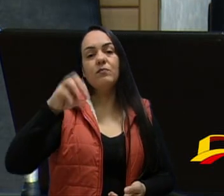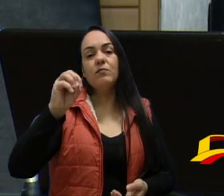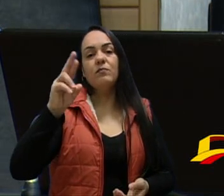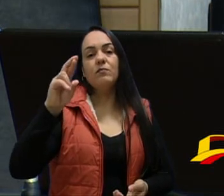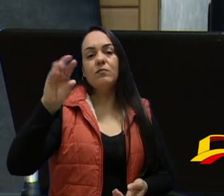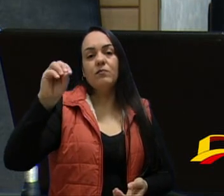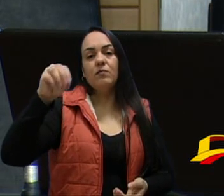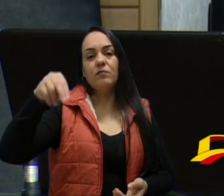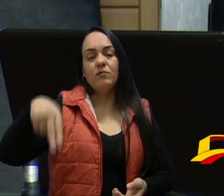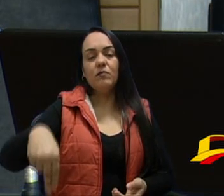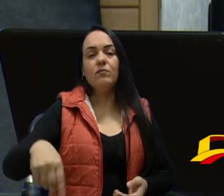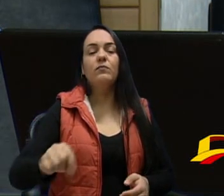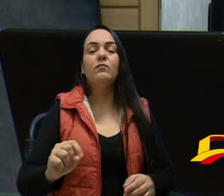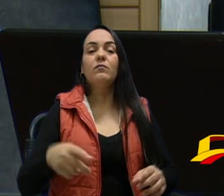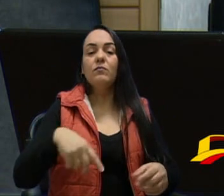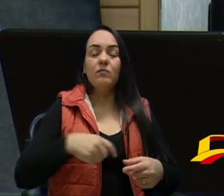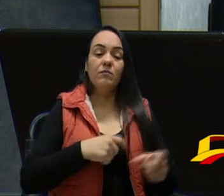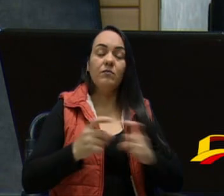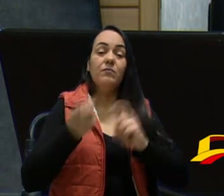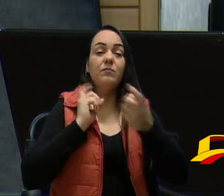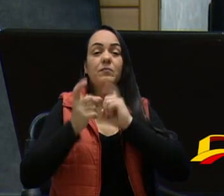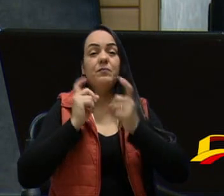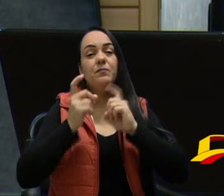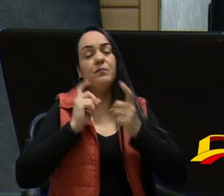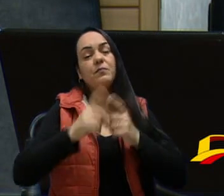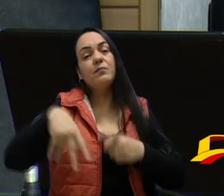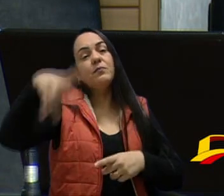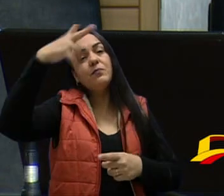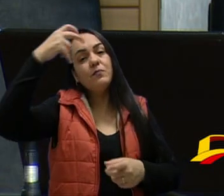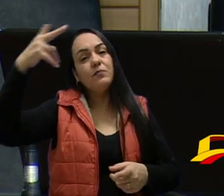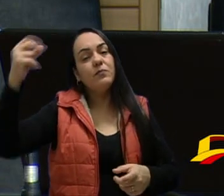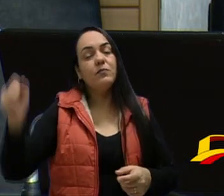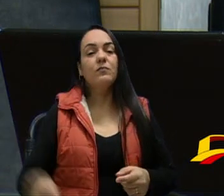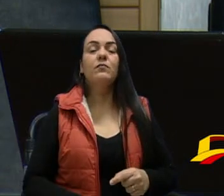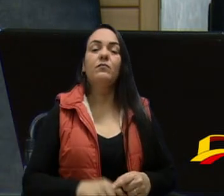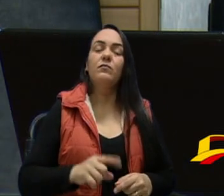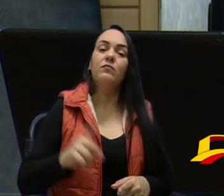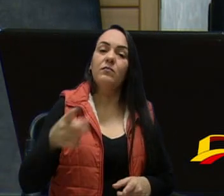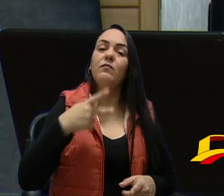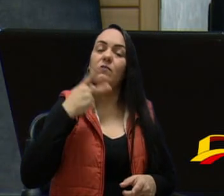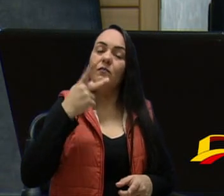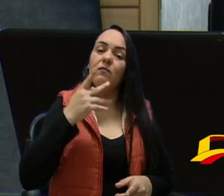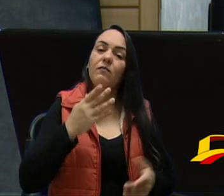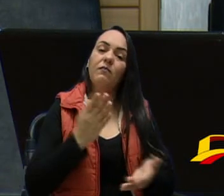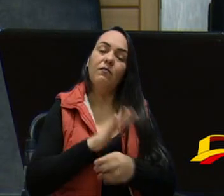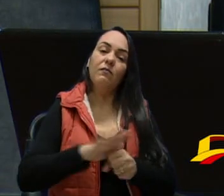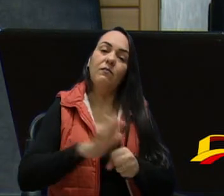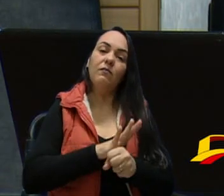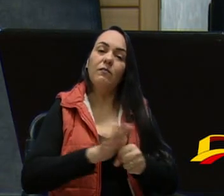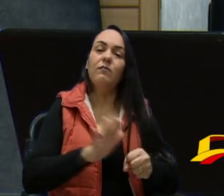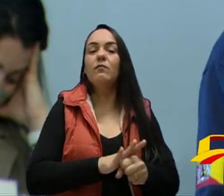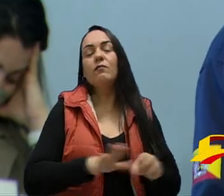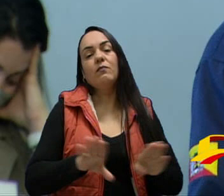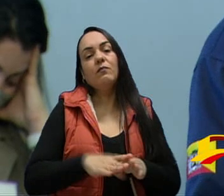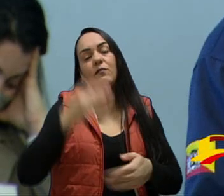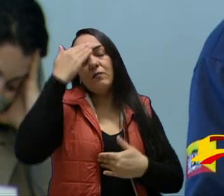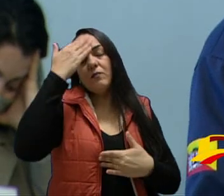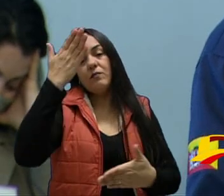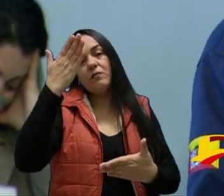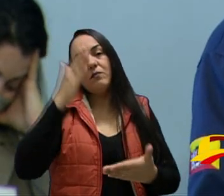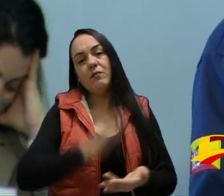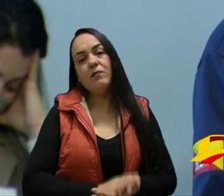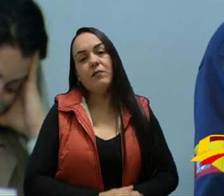a reunião lá da prefeita para decisão do de bom então por favor hélio daí você falando a gente complementa obrigado